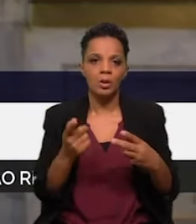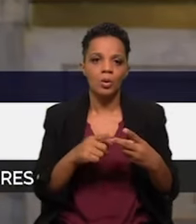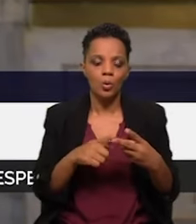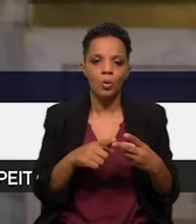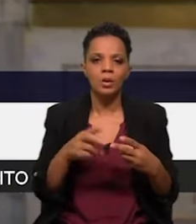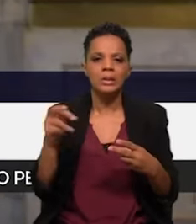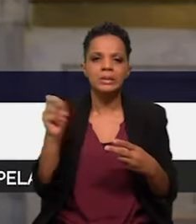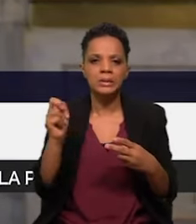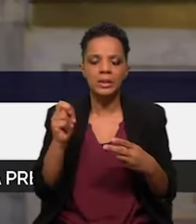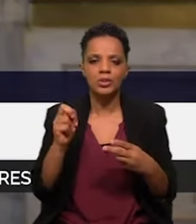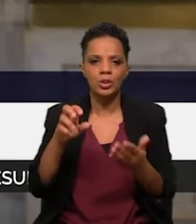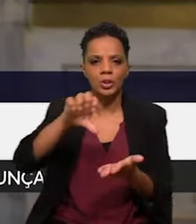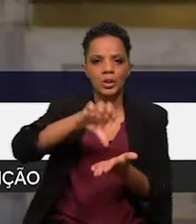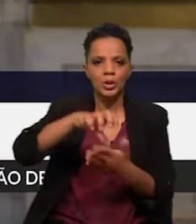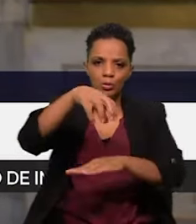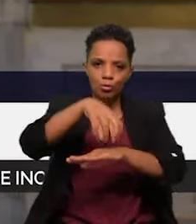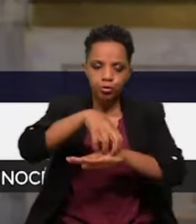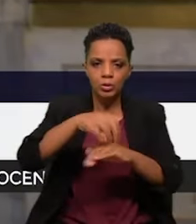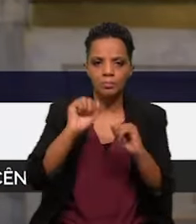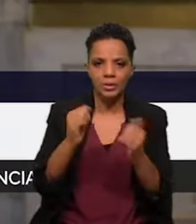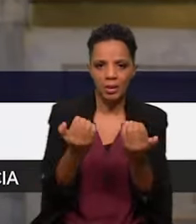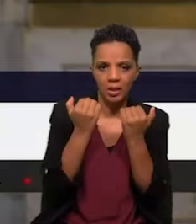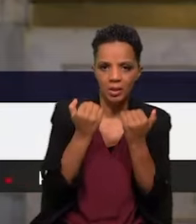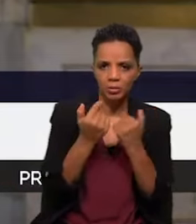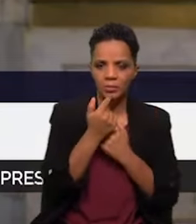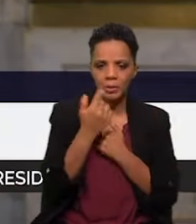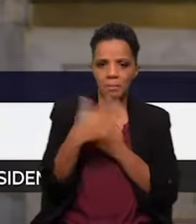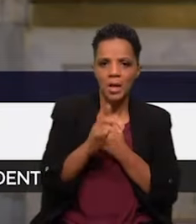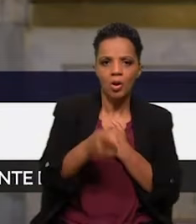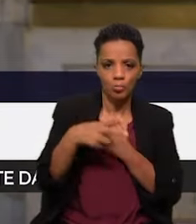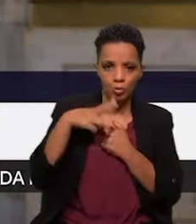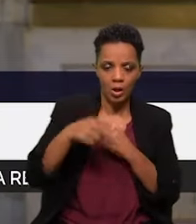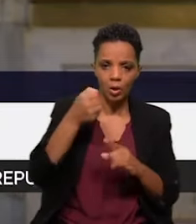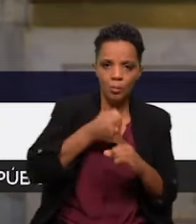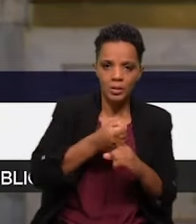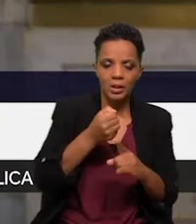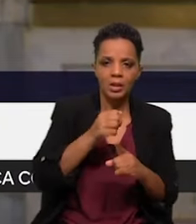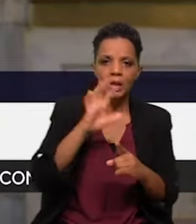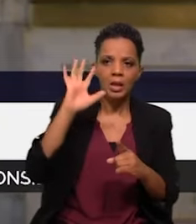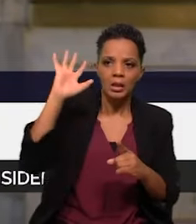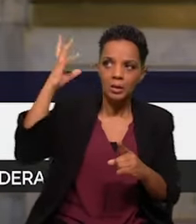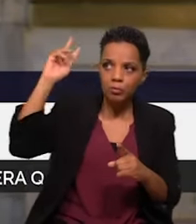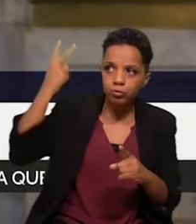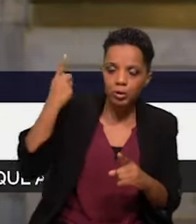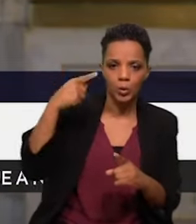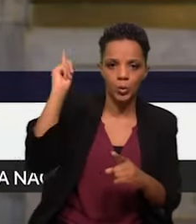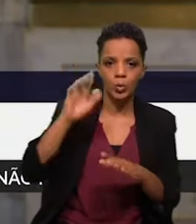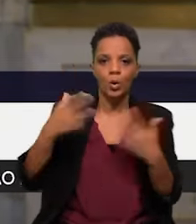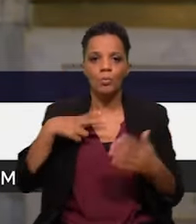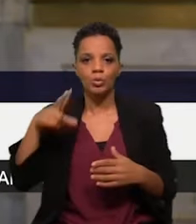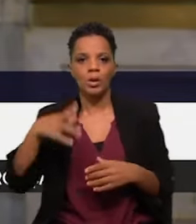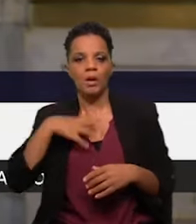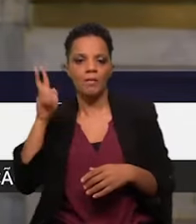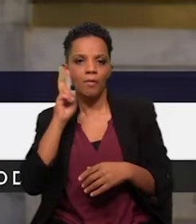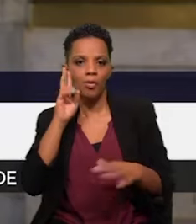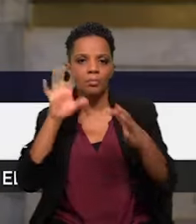Sines, nós percebemos que o que está errado não é Portugal querer combater as alterações climáticas, não é Portugal querer subir na escala de valor